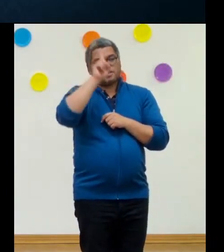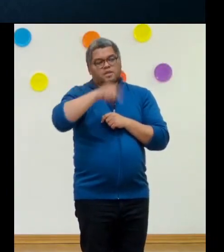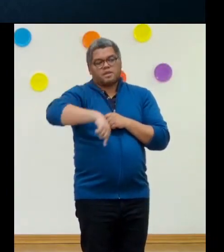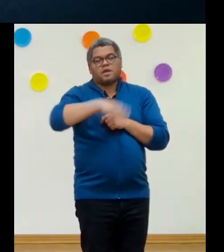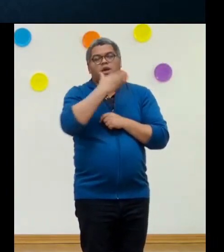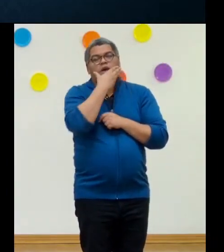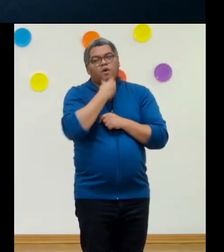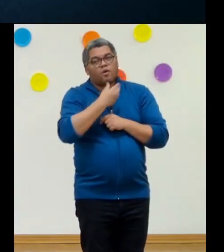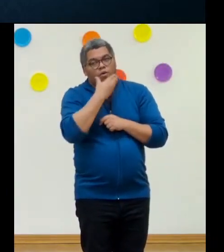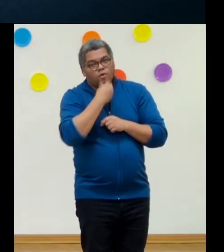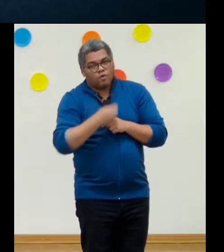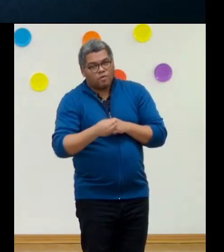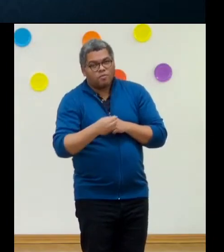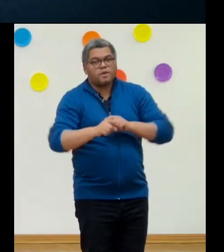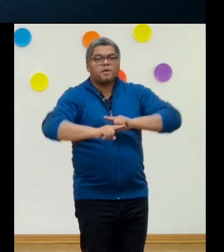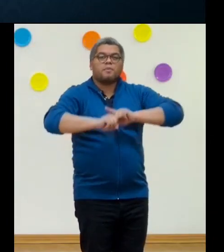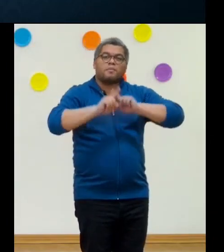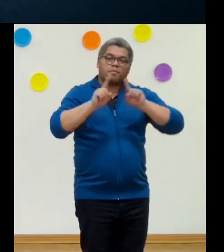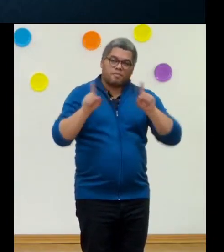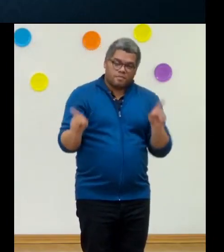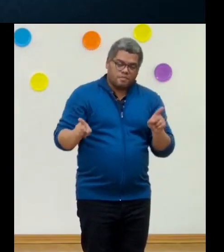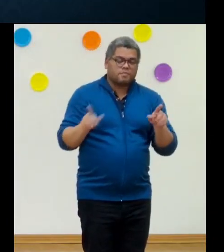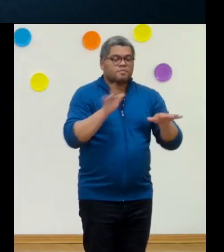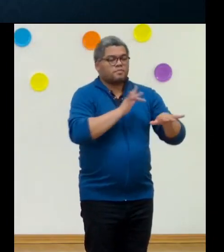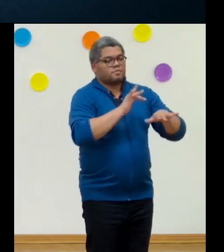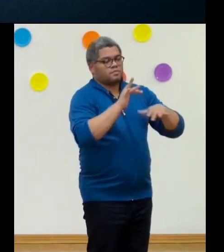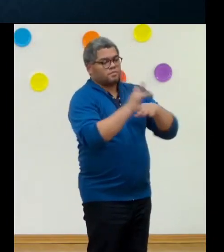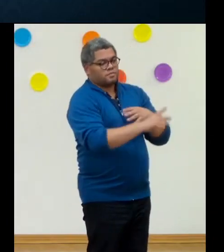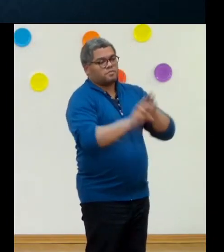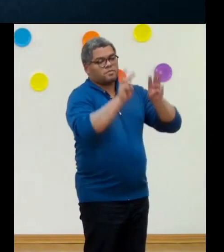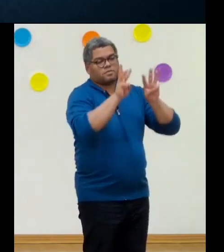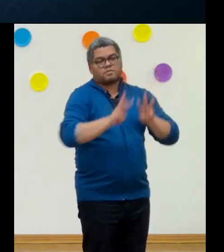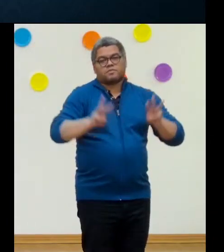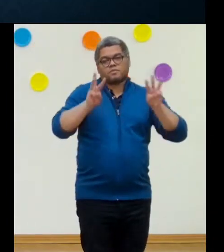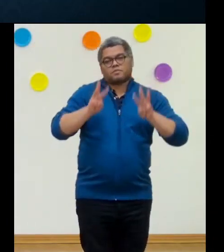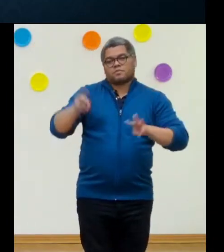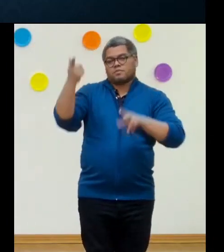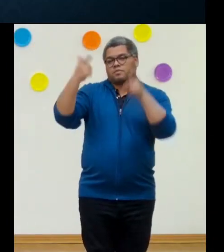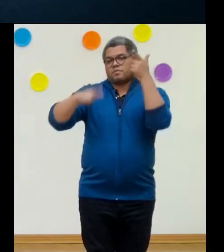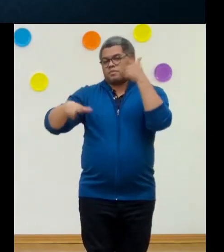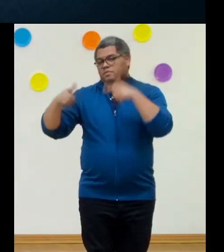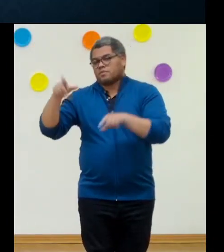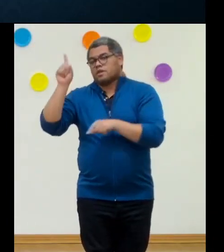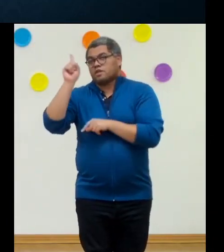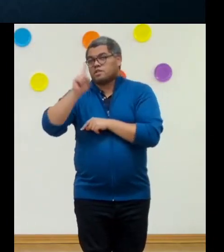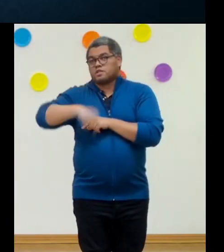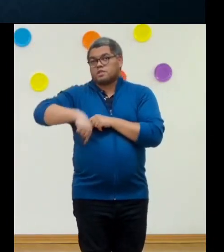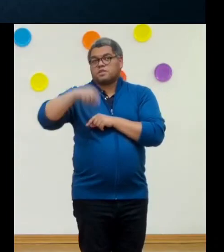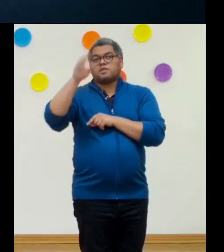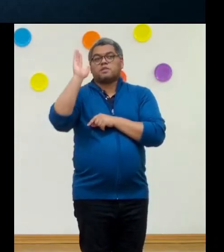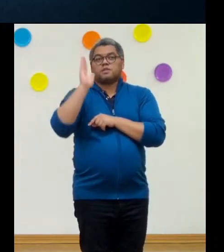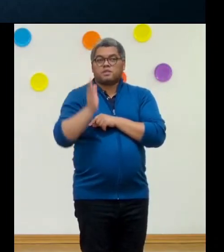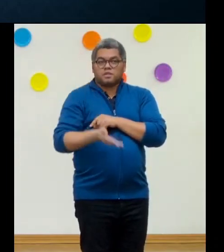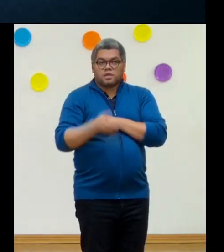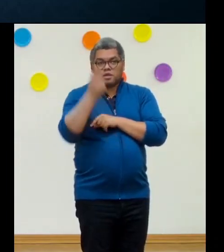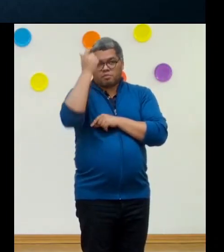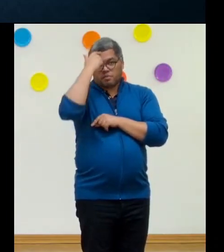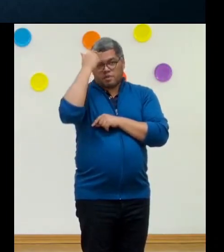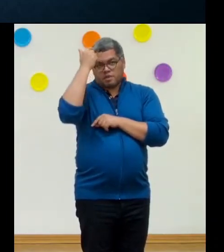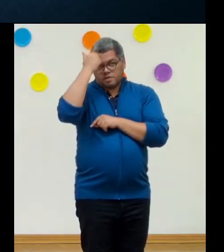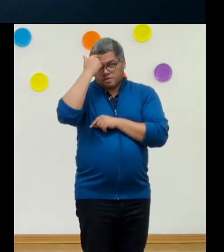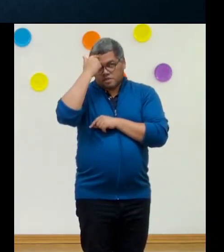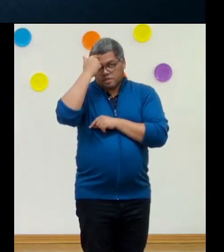Os sites e aplicativos para encontros extraconjugais já são pensados por mulheres